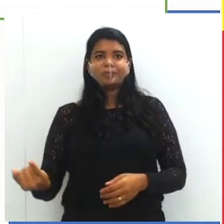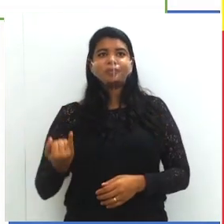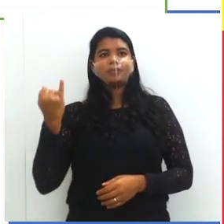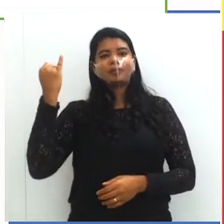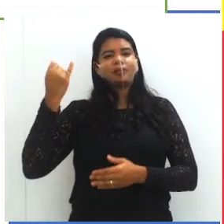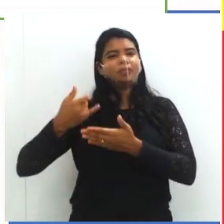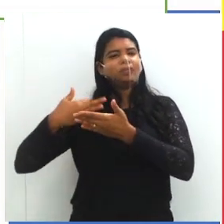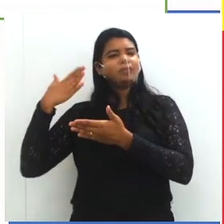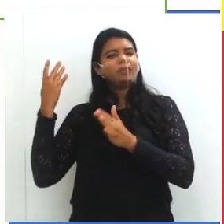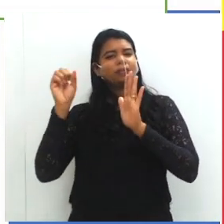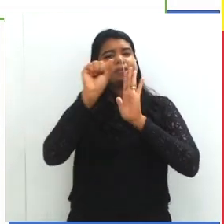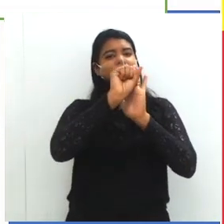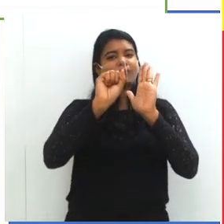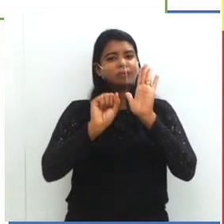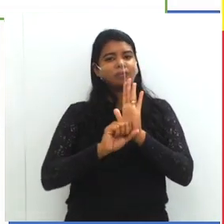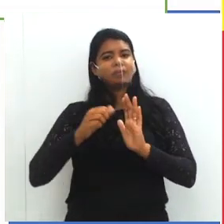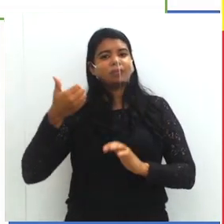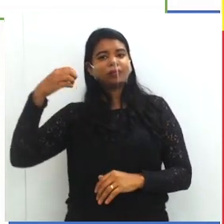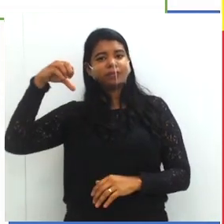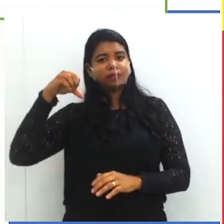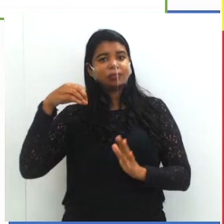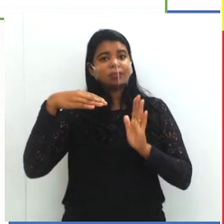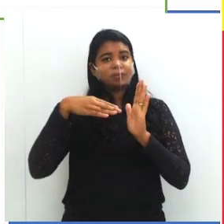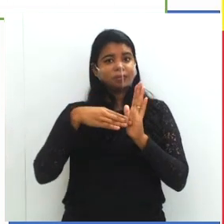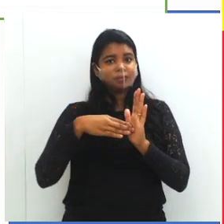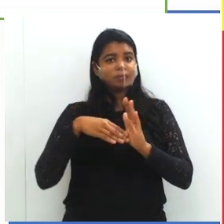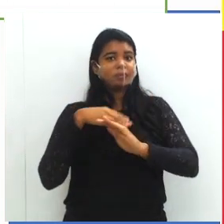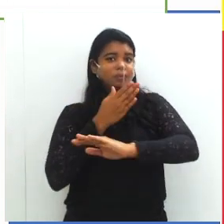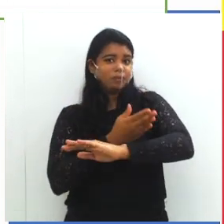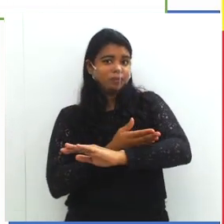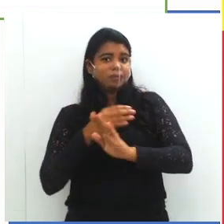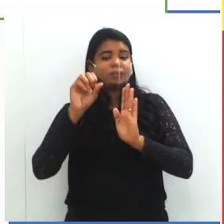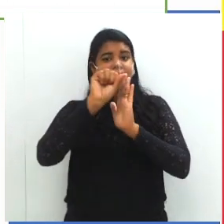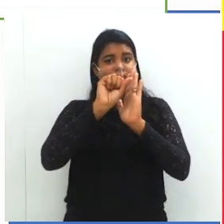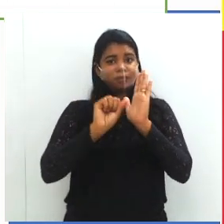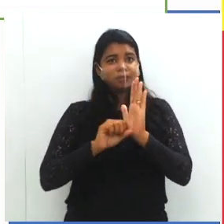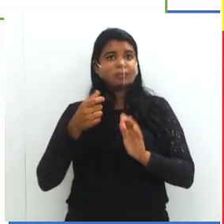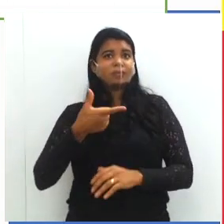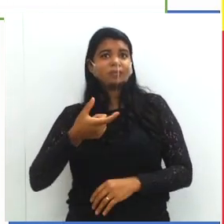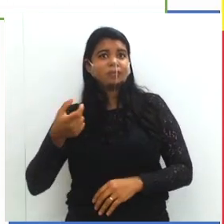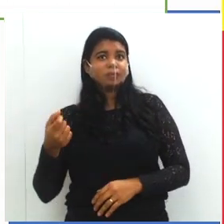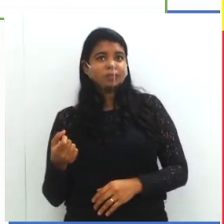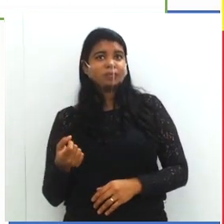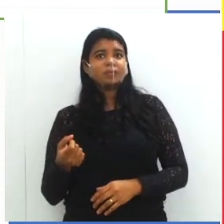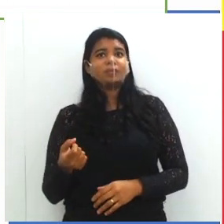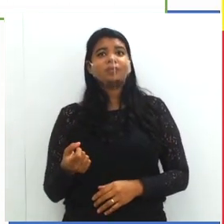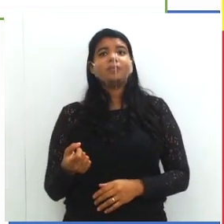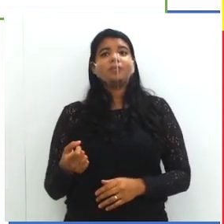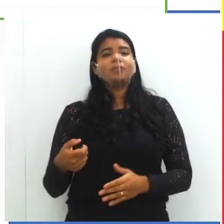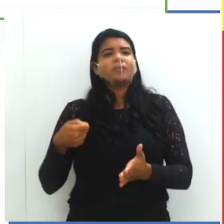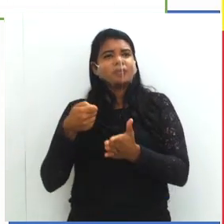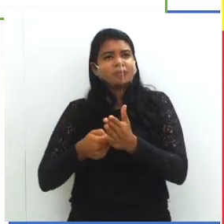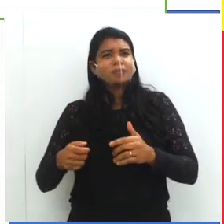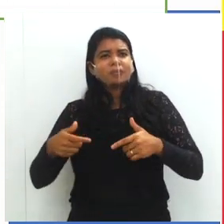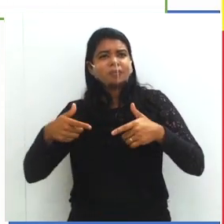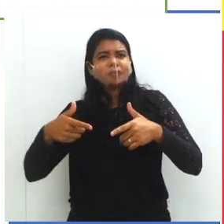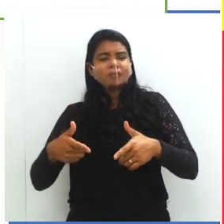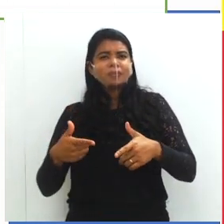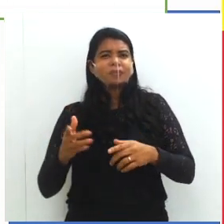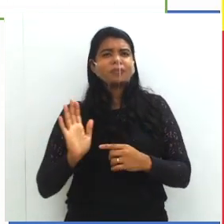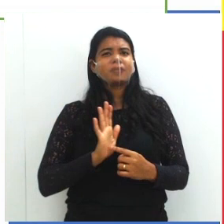importante. Do século XIX até a primeira metade do século XX, a eclosão de novos conflitos no